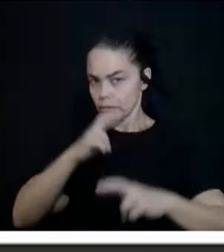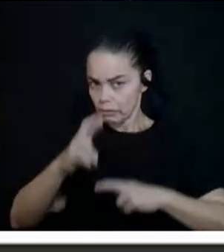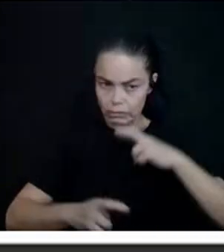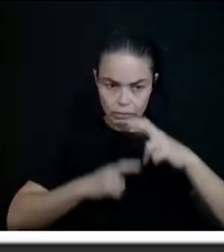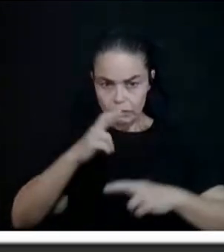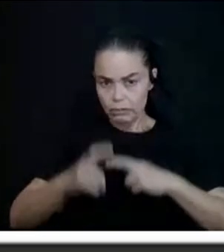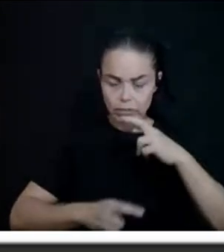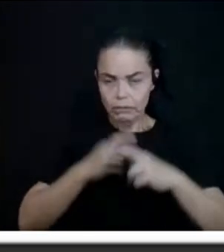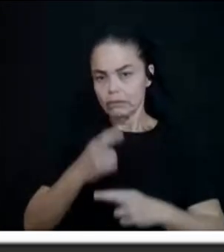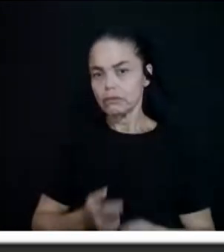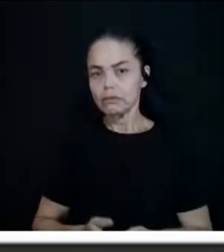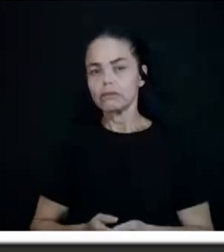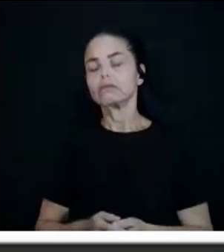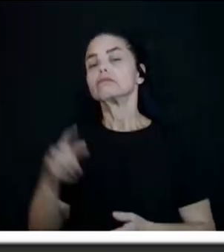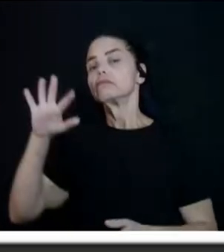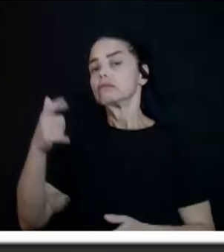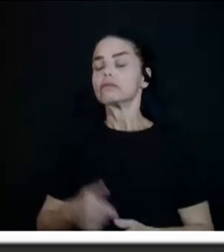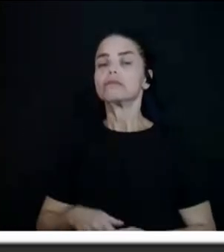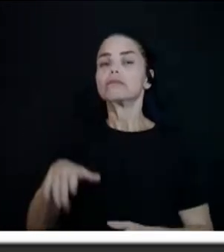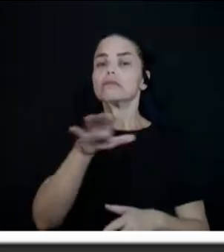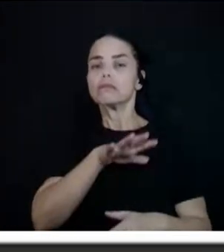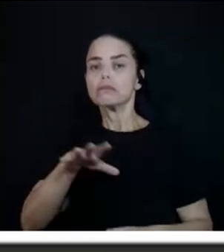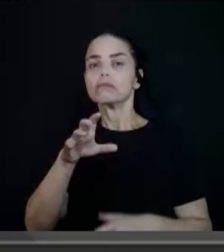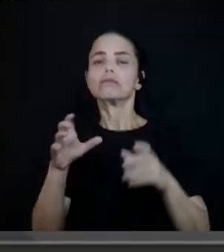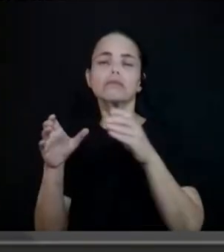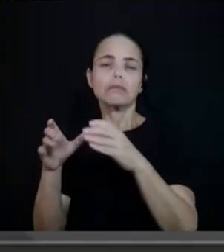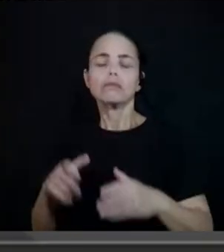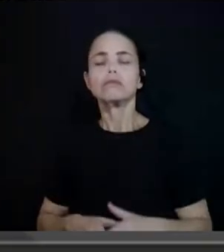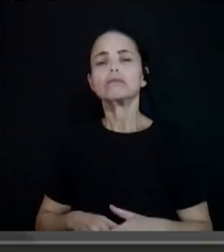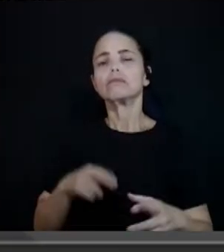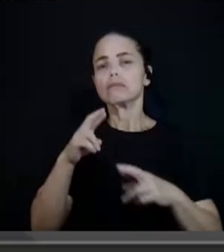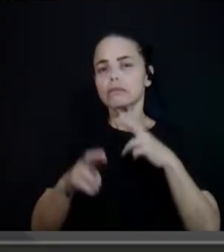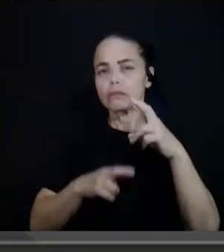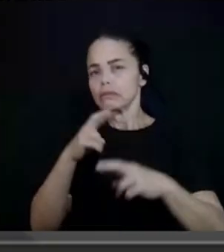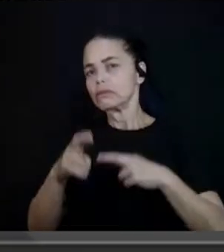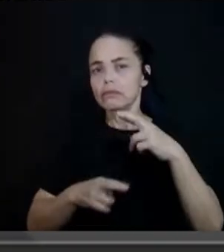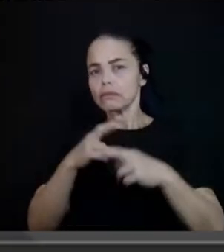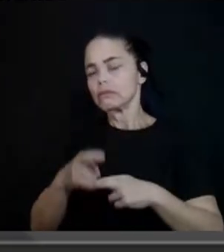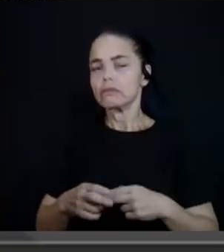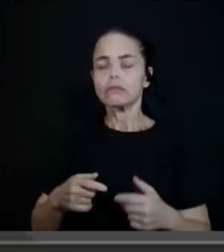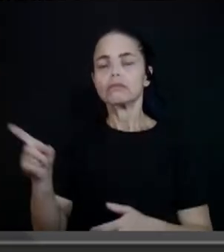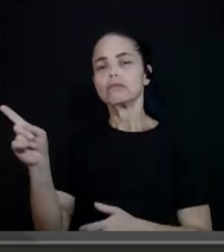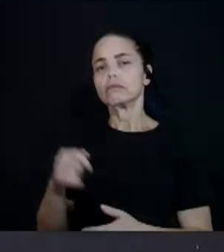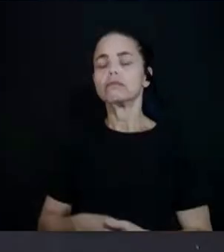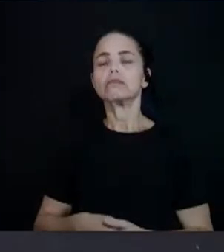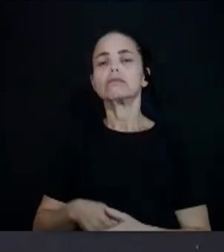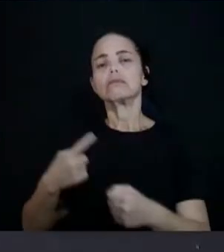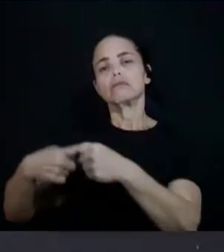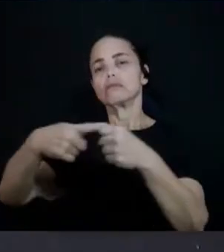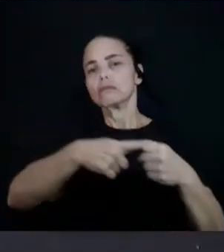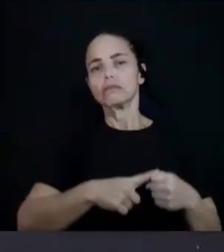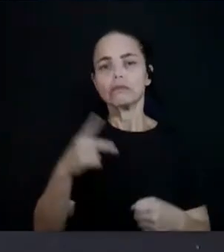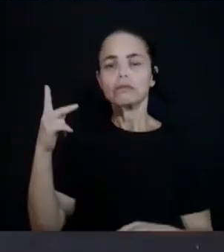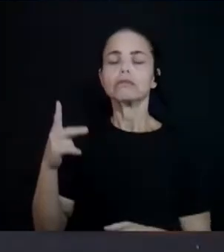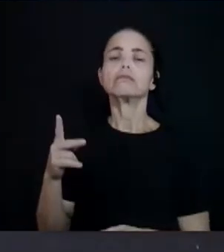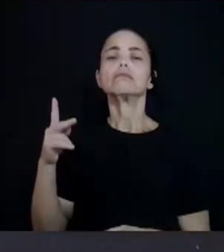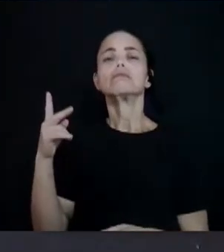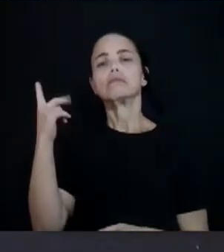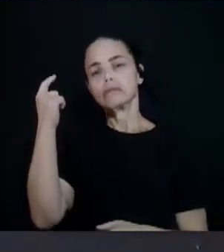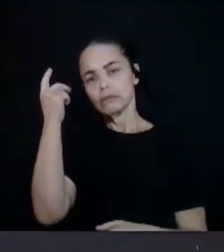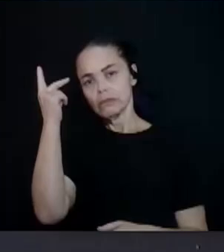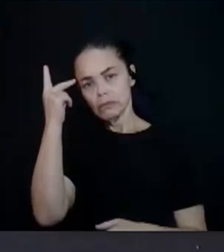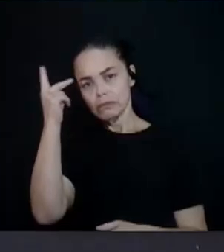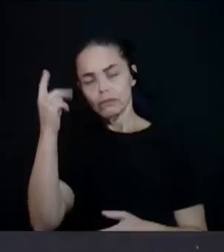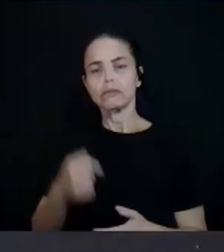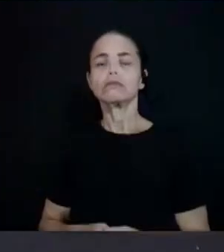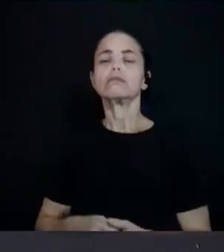oferecer soluções regionalizadas para o tratamento dos resíduos gerados nos municípios paulistas. O programa Integra